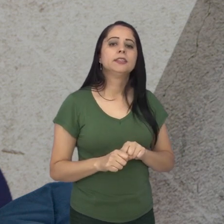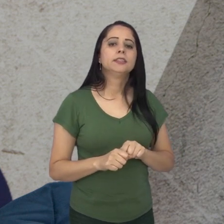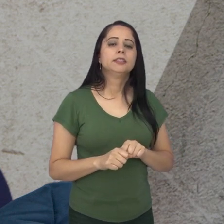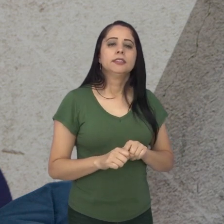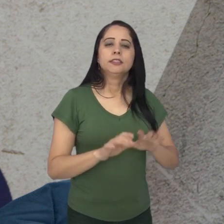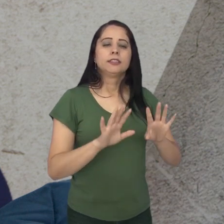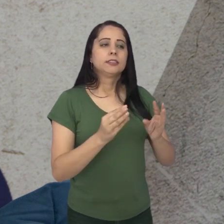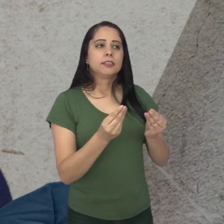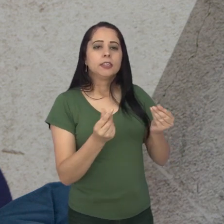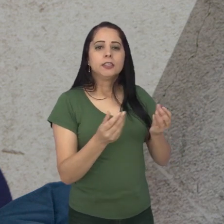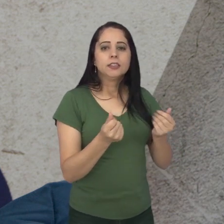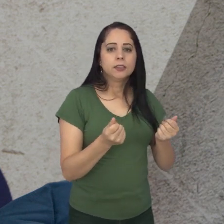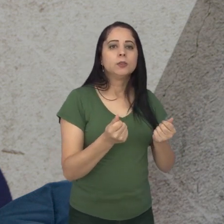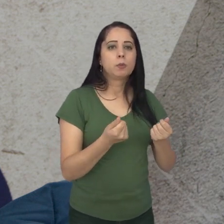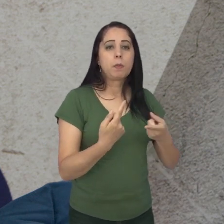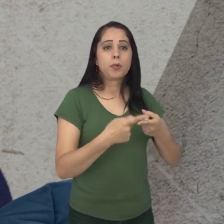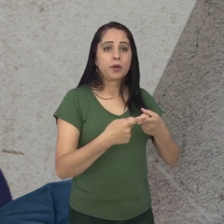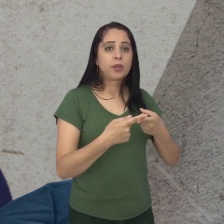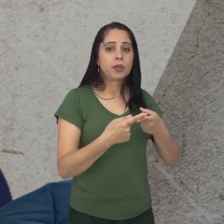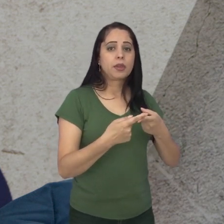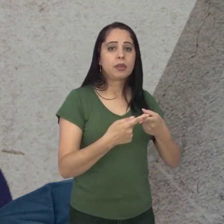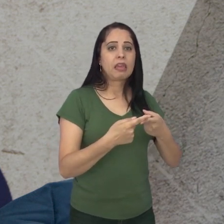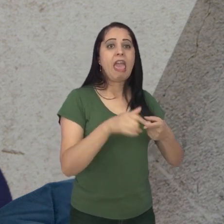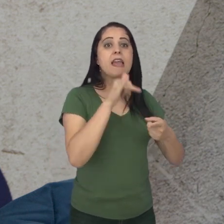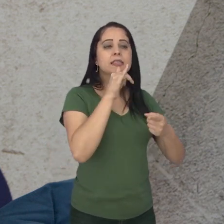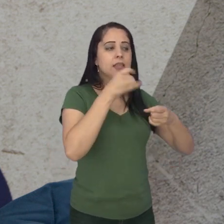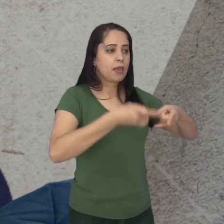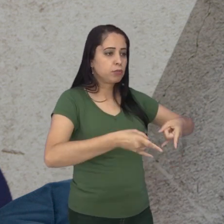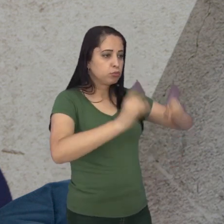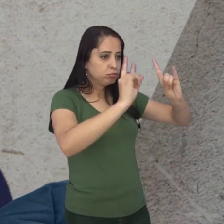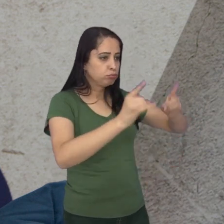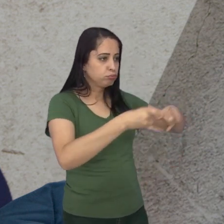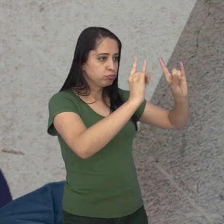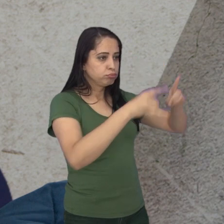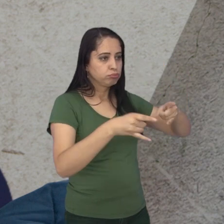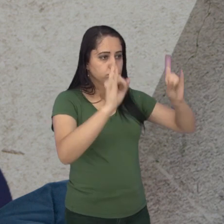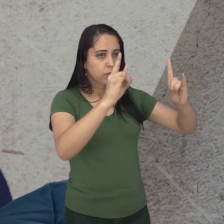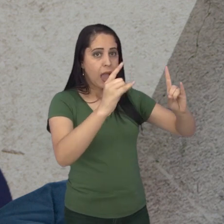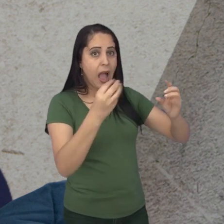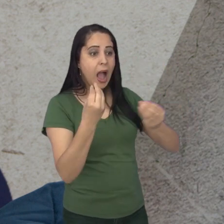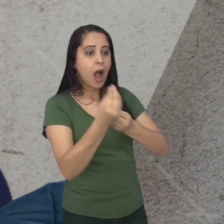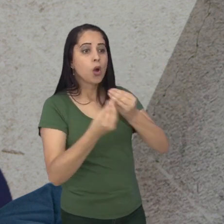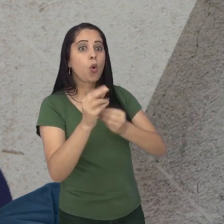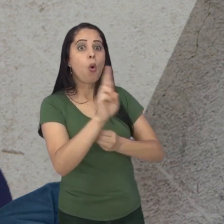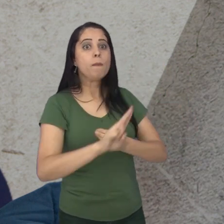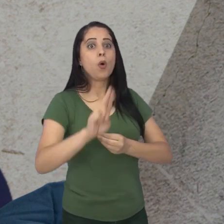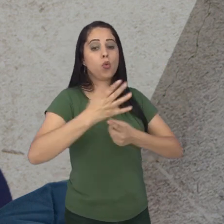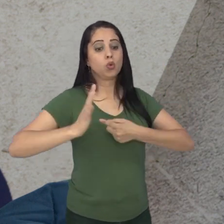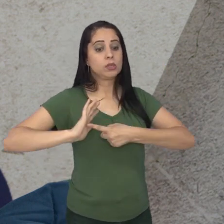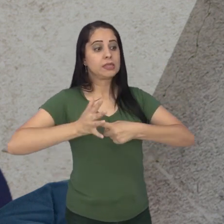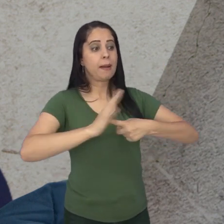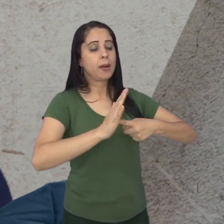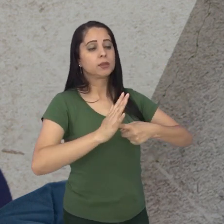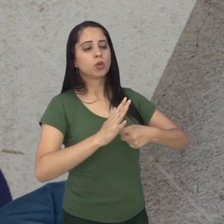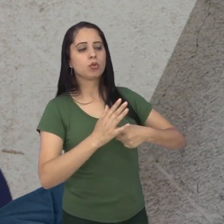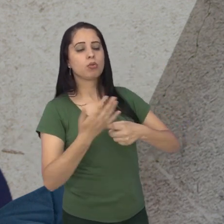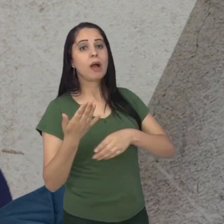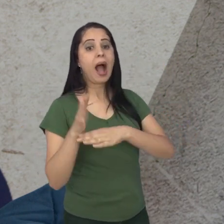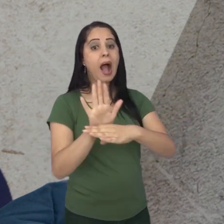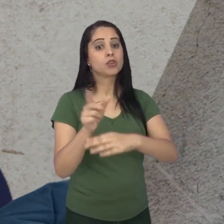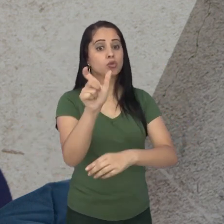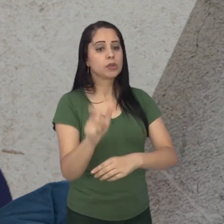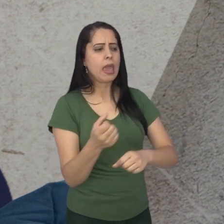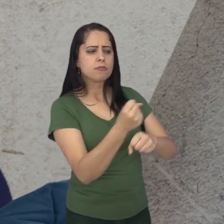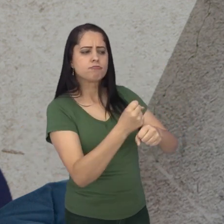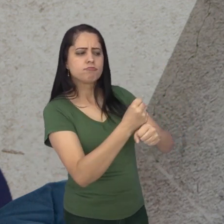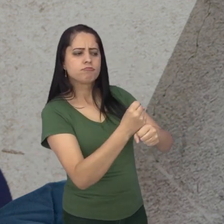auxiliar na operação das edificações e dos sistemas construtivos e que vai trazer uma